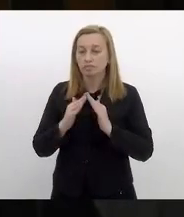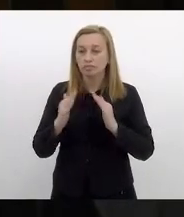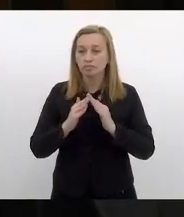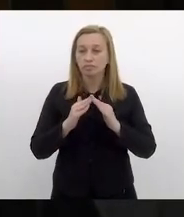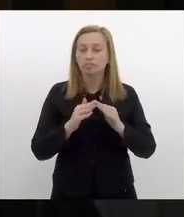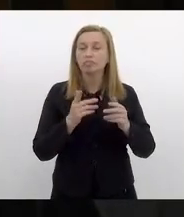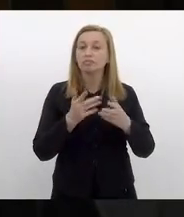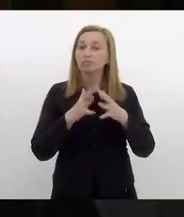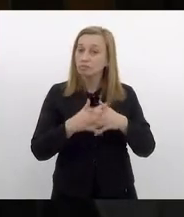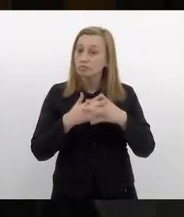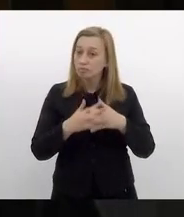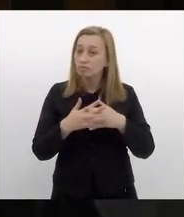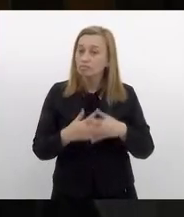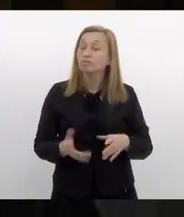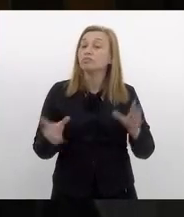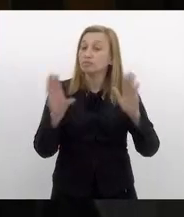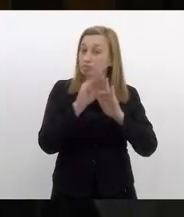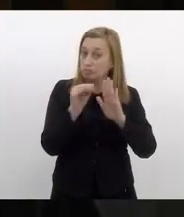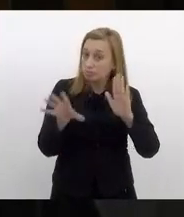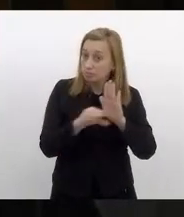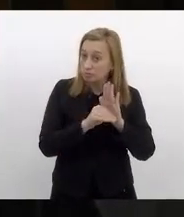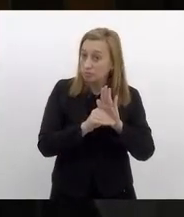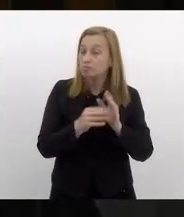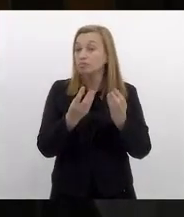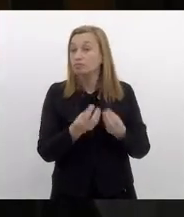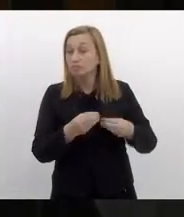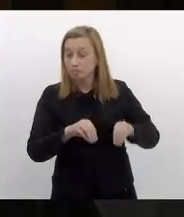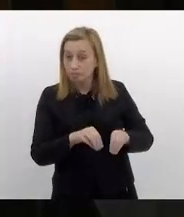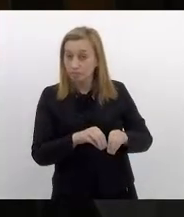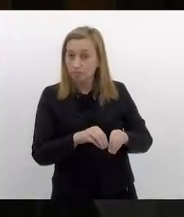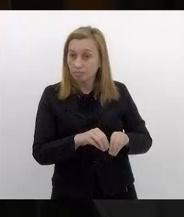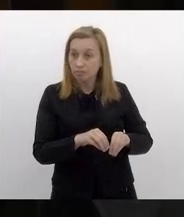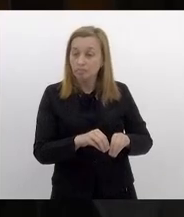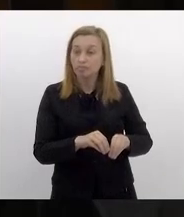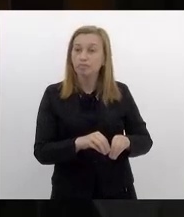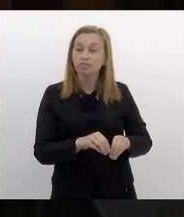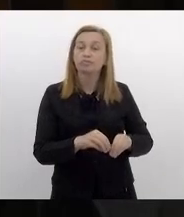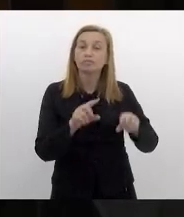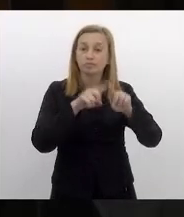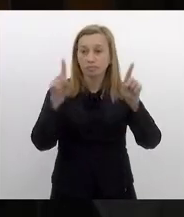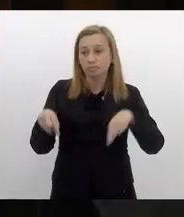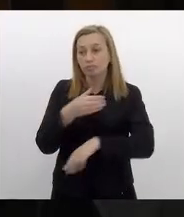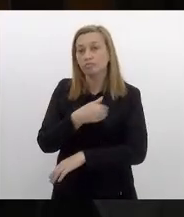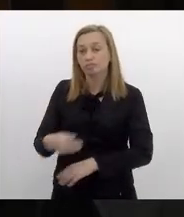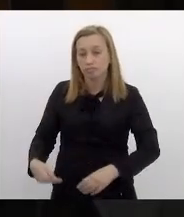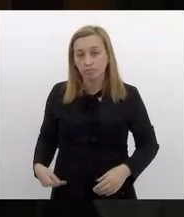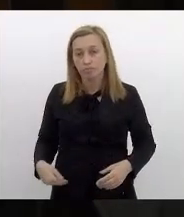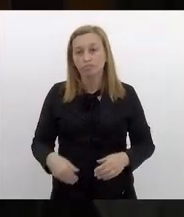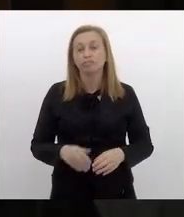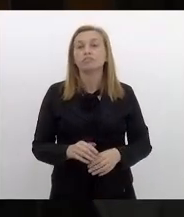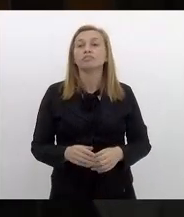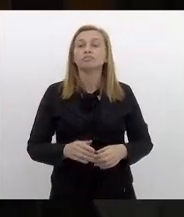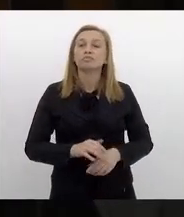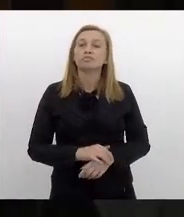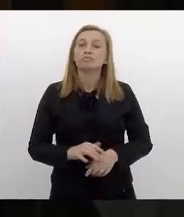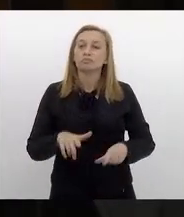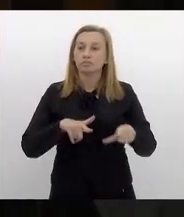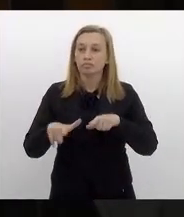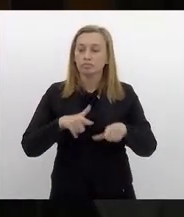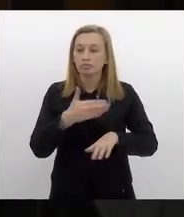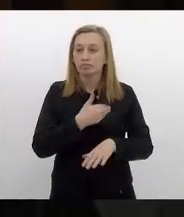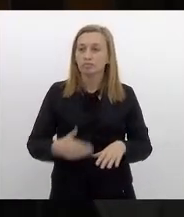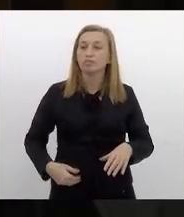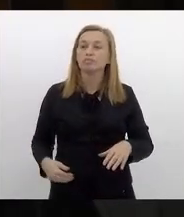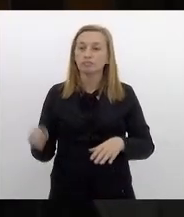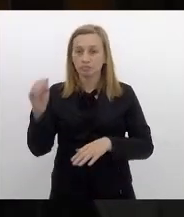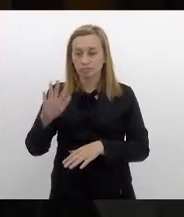grande complexidade no conteúdo e que afetam drasticamente servidores e servidoras e o serviço público estadual de modo